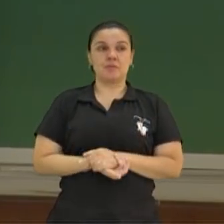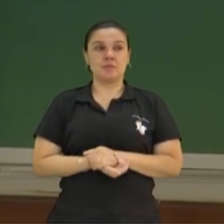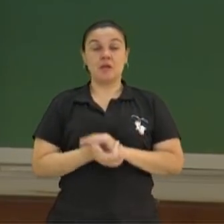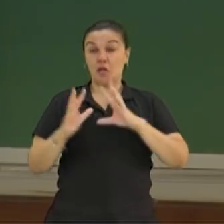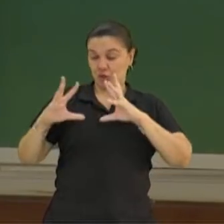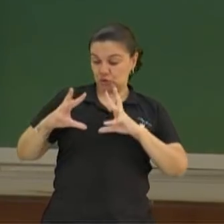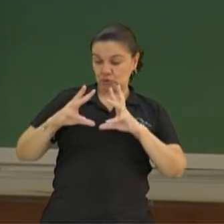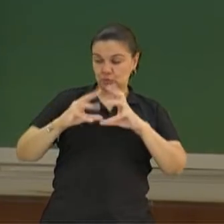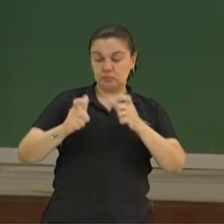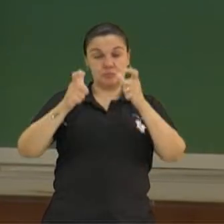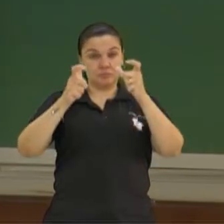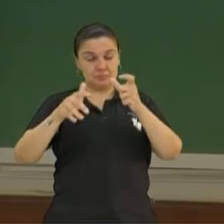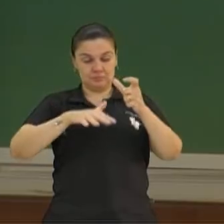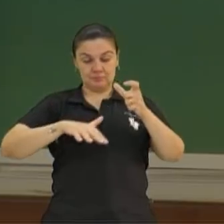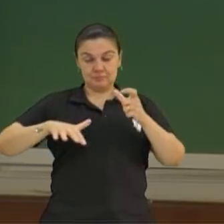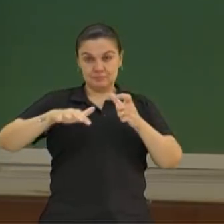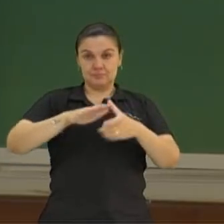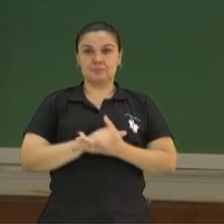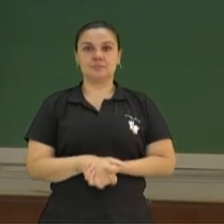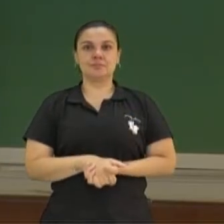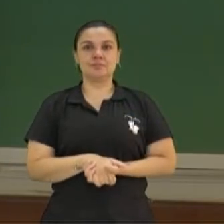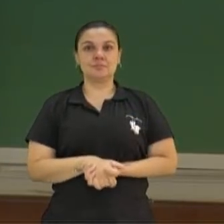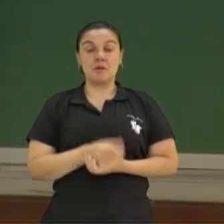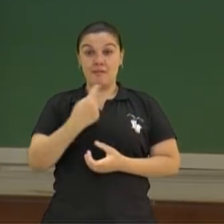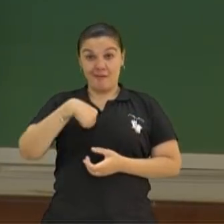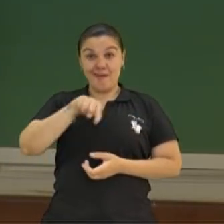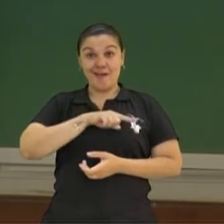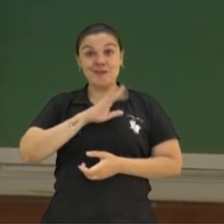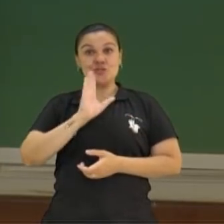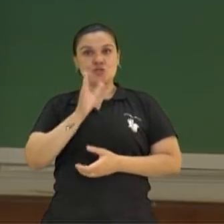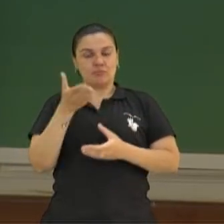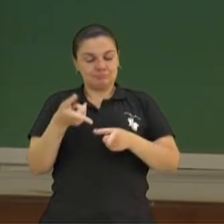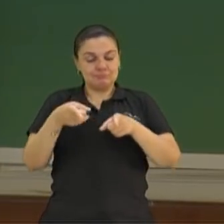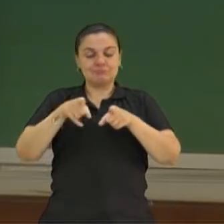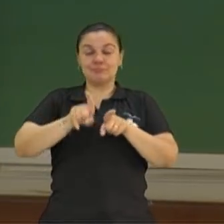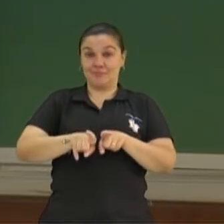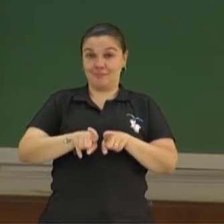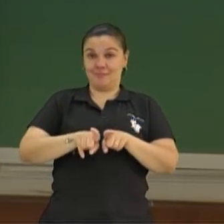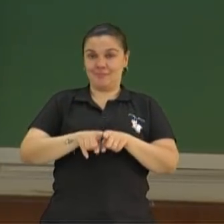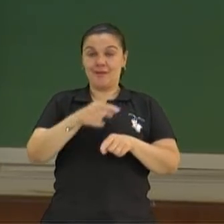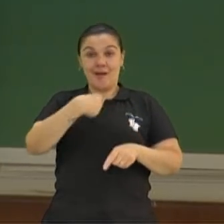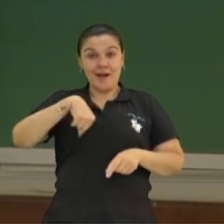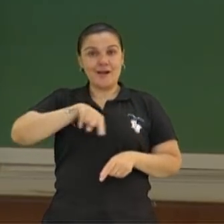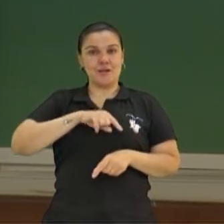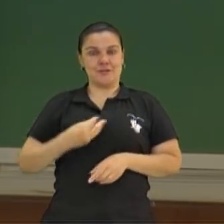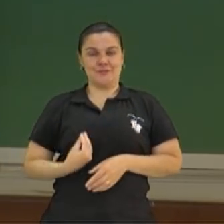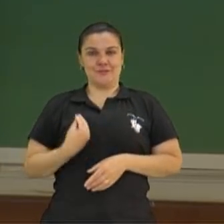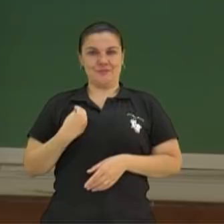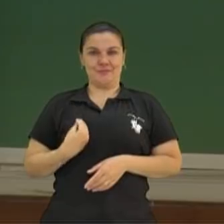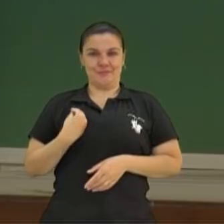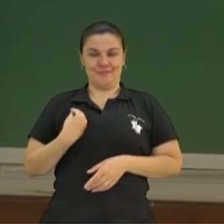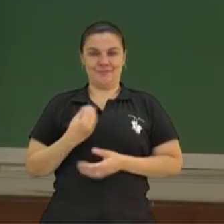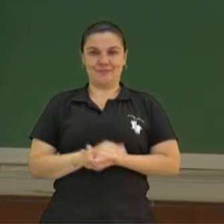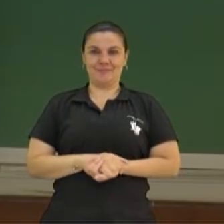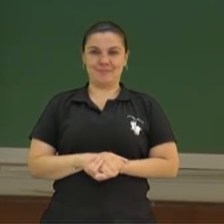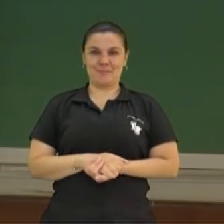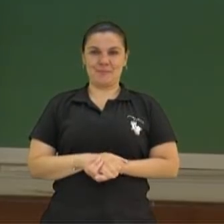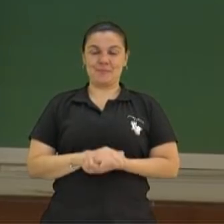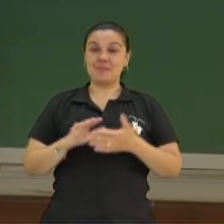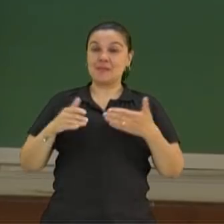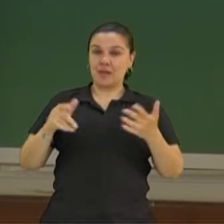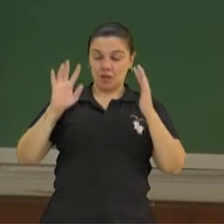de toda essa superfície do nosso planeta, no qual nós estamos inseridos, no qual nós vivemos, no qual nós